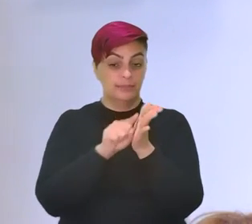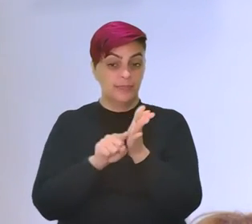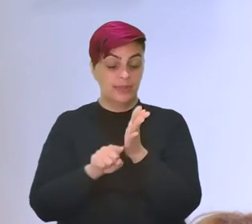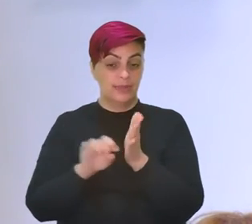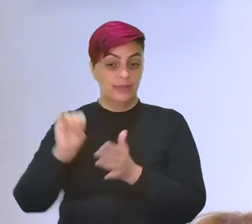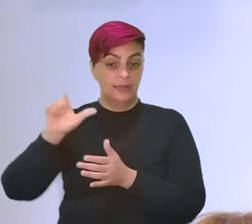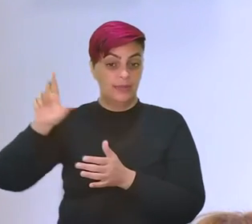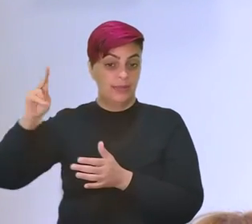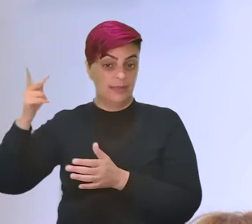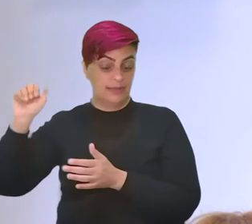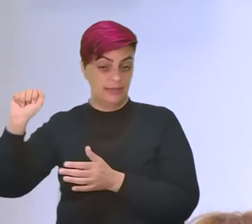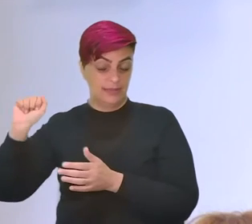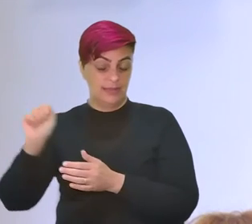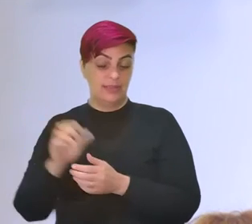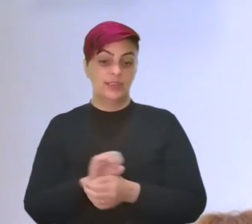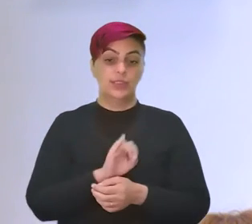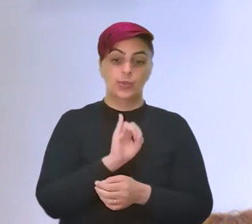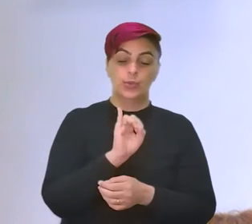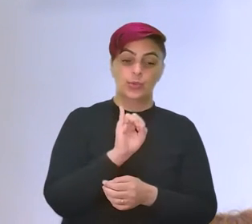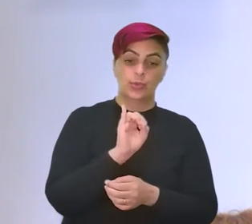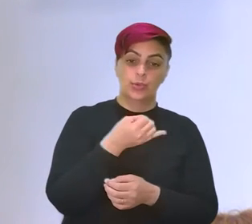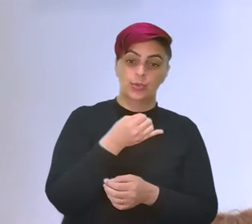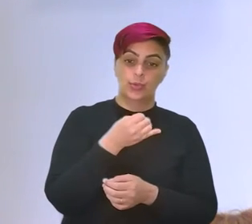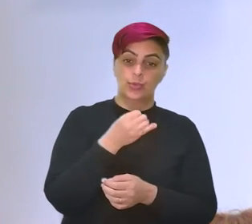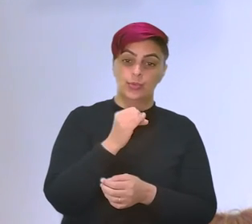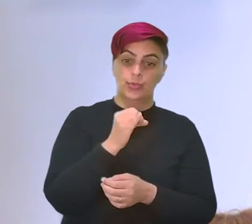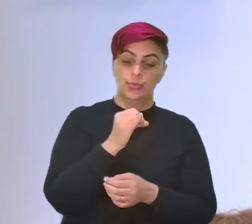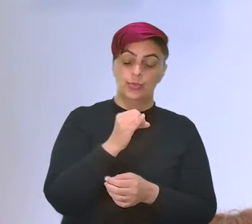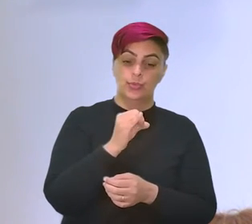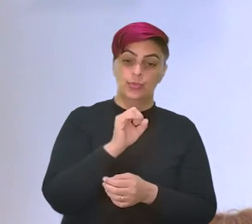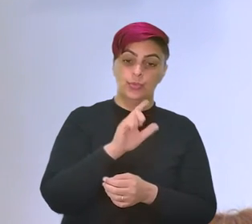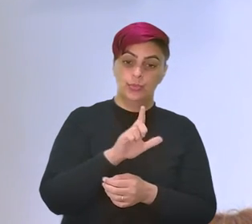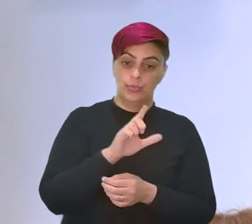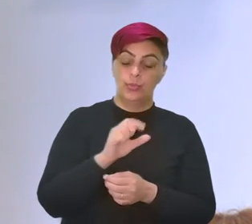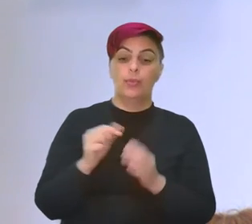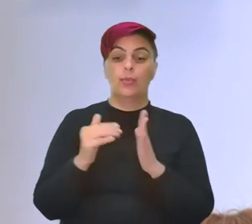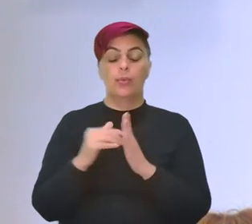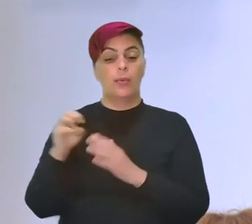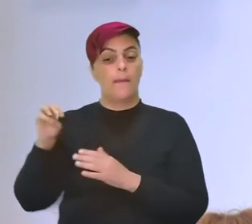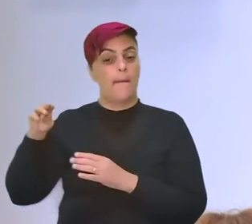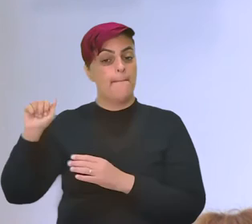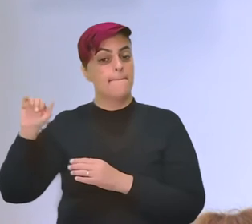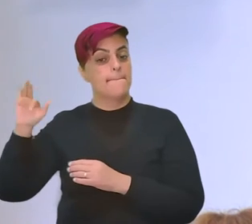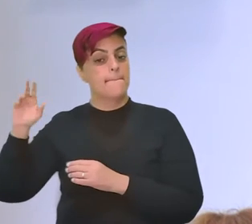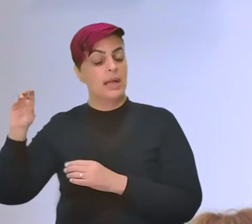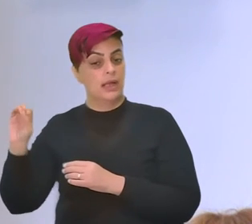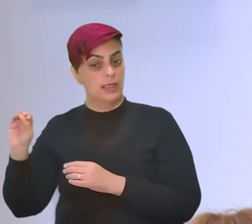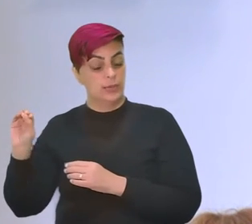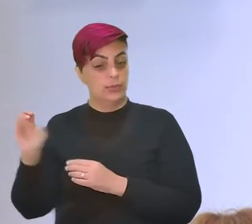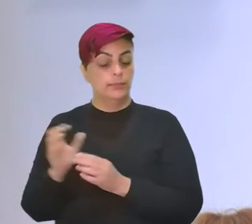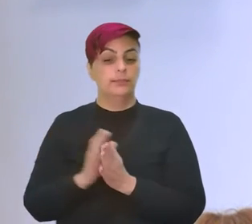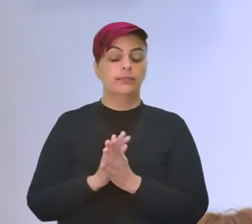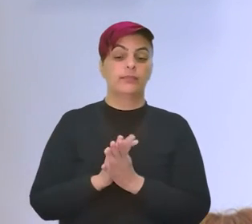pesquisa nas Ilhas Trobriand, de junho de 2015 a maio de 2016, e outro de outubro